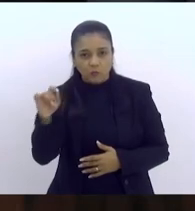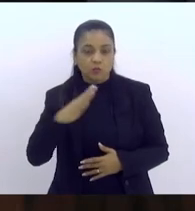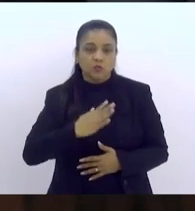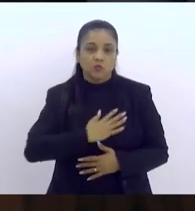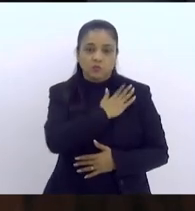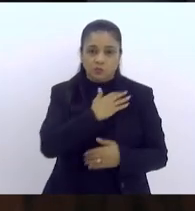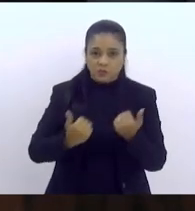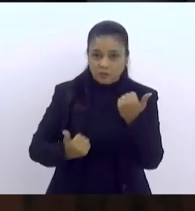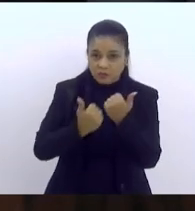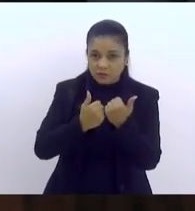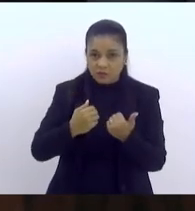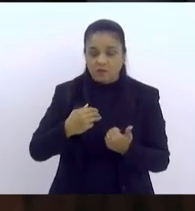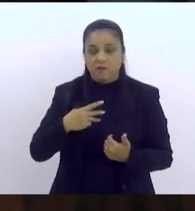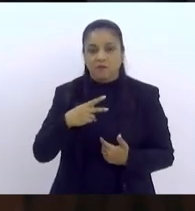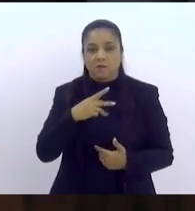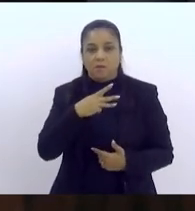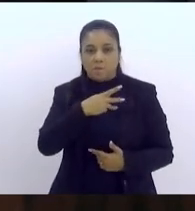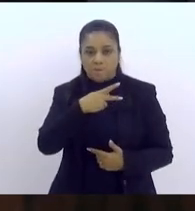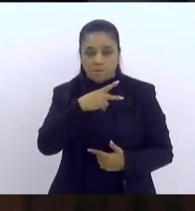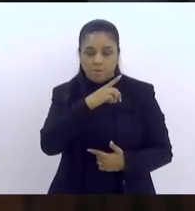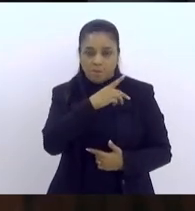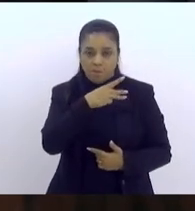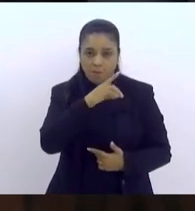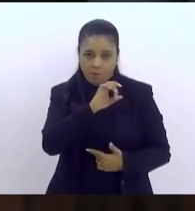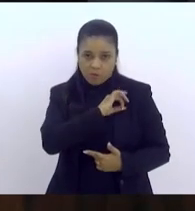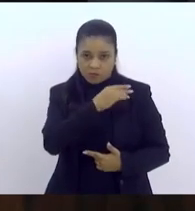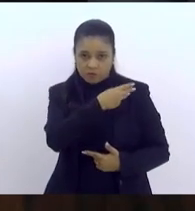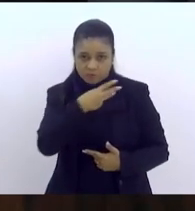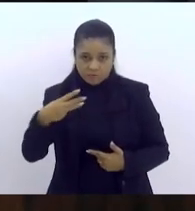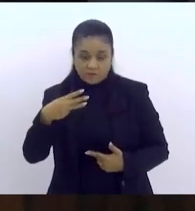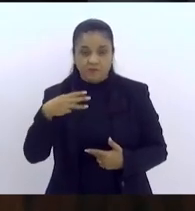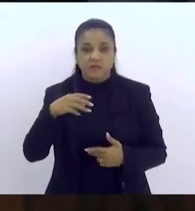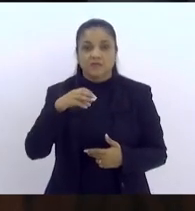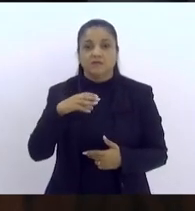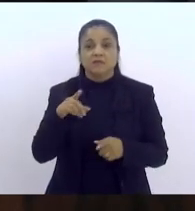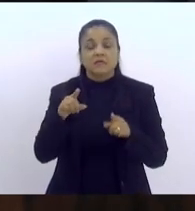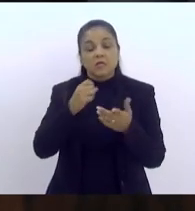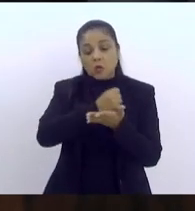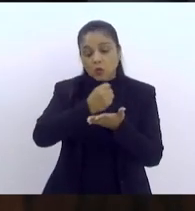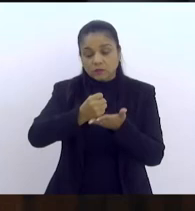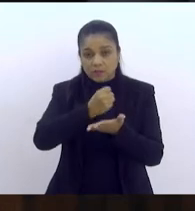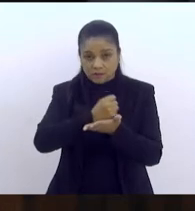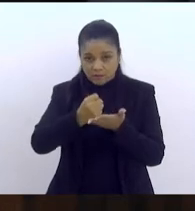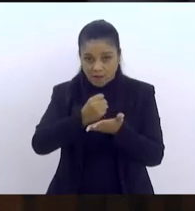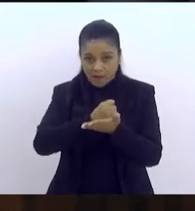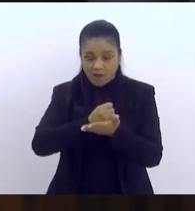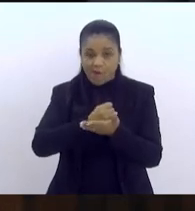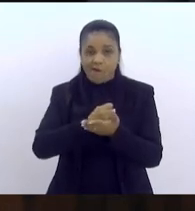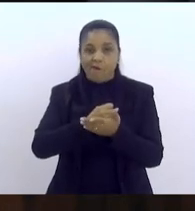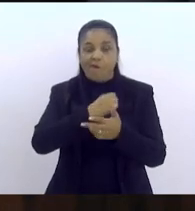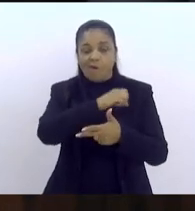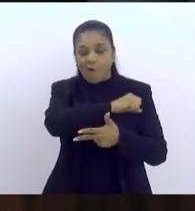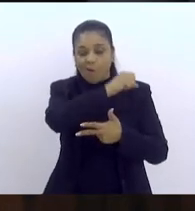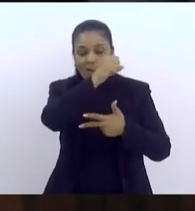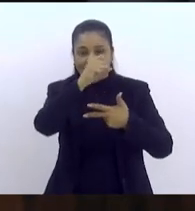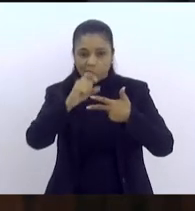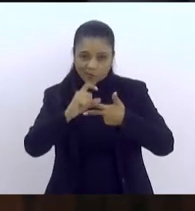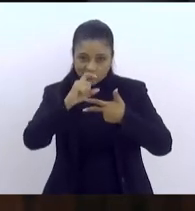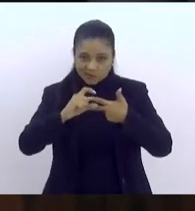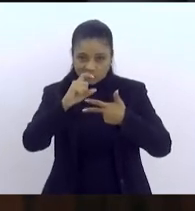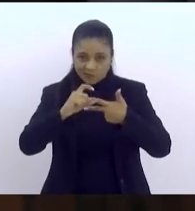Marcelo Dino e André Siciliano, que autoriza o Poder Executivo a contratar por tempo